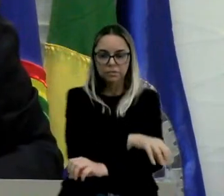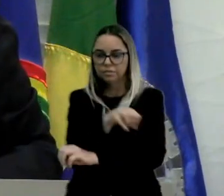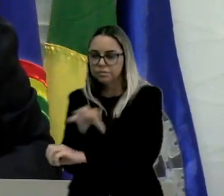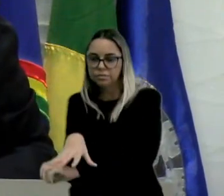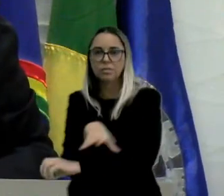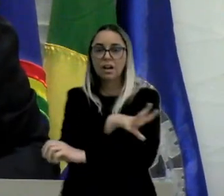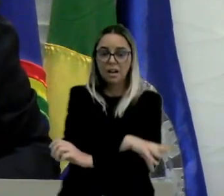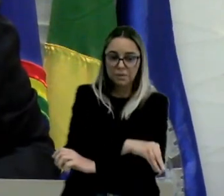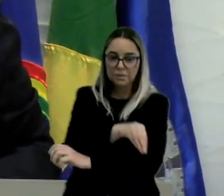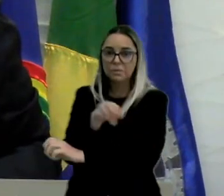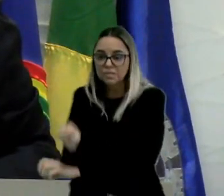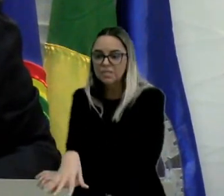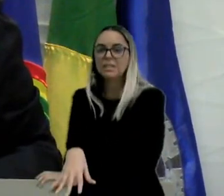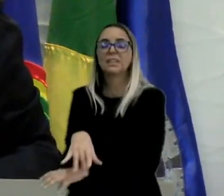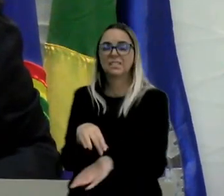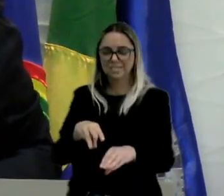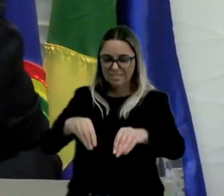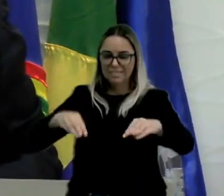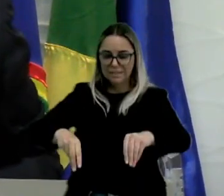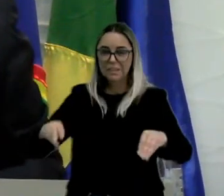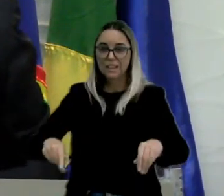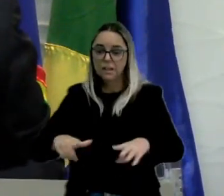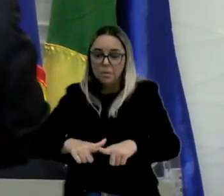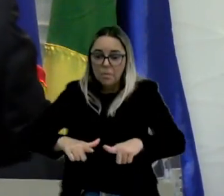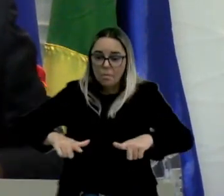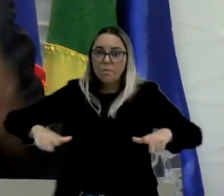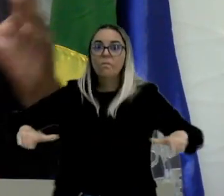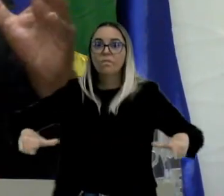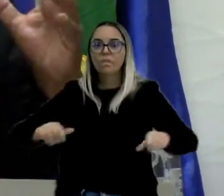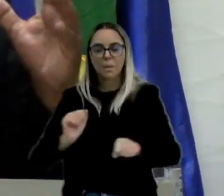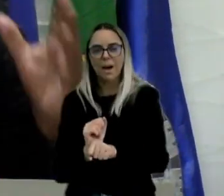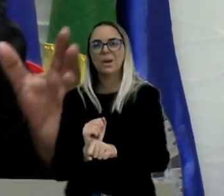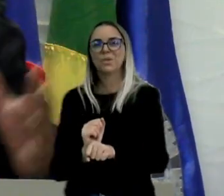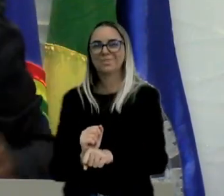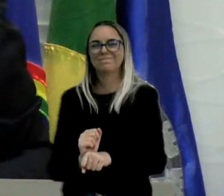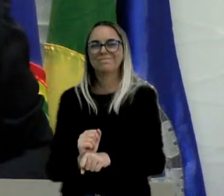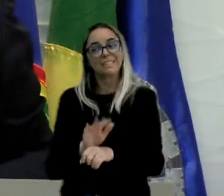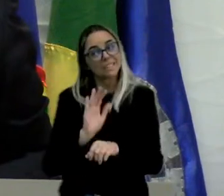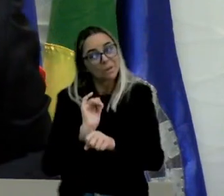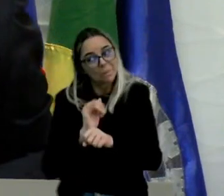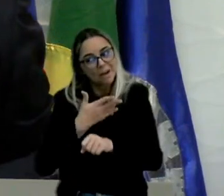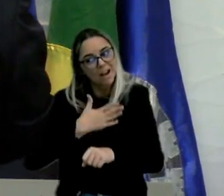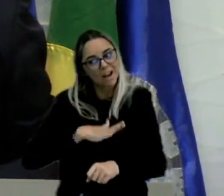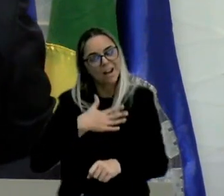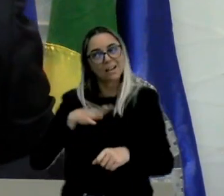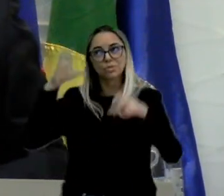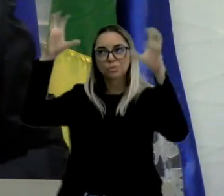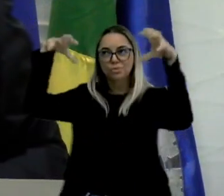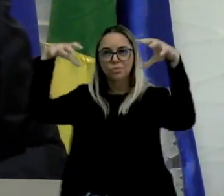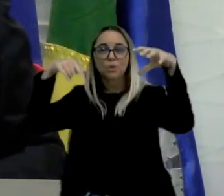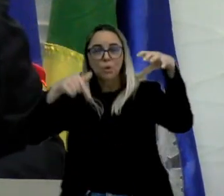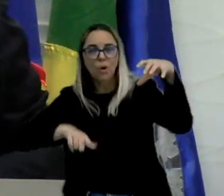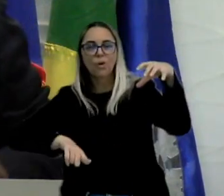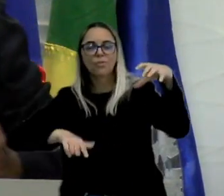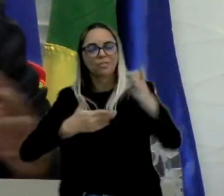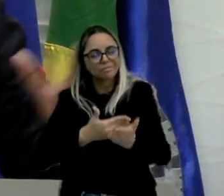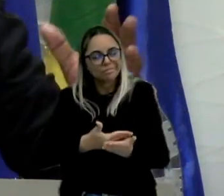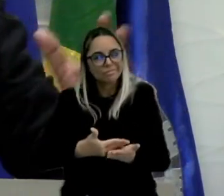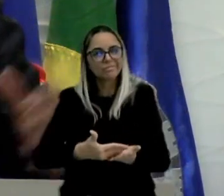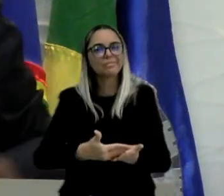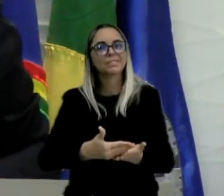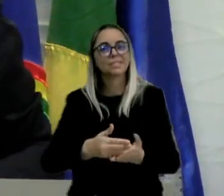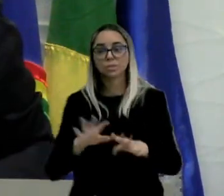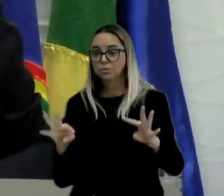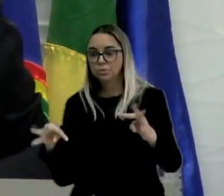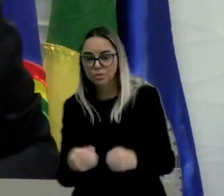terra secou estamos ch um pouco mais para que seja feito tudo de